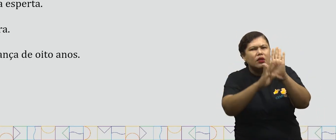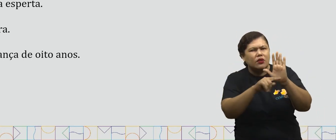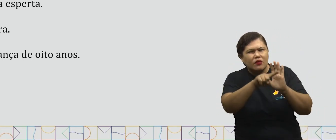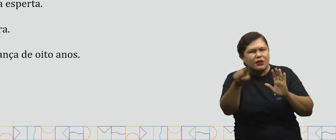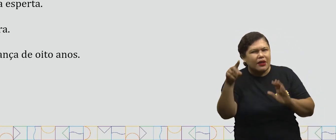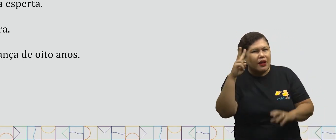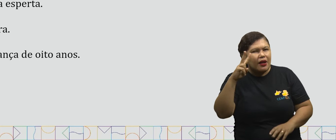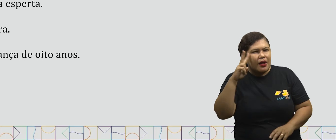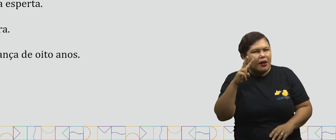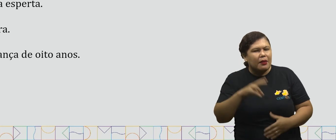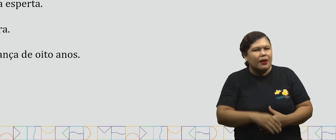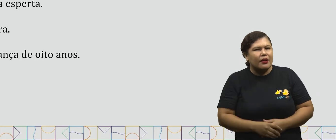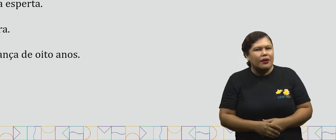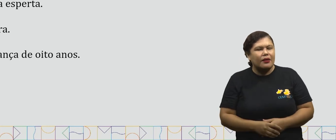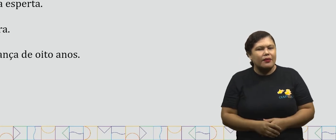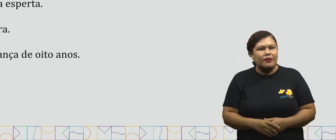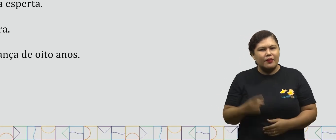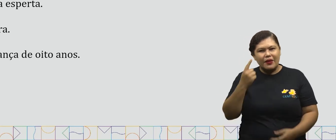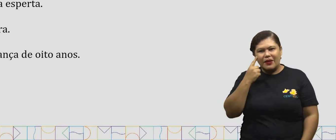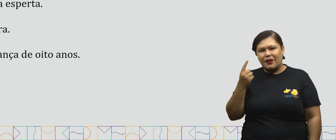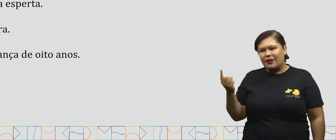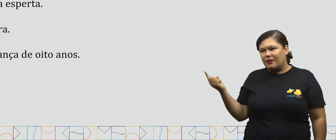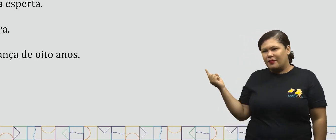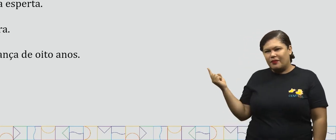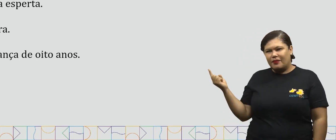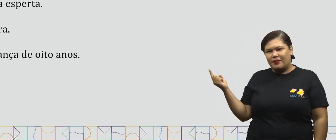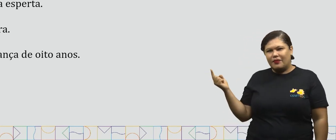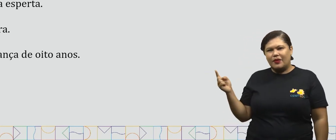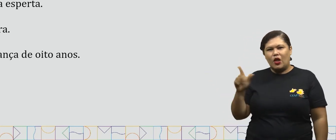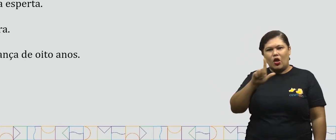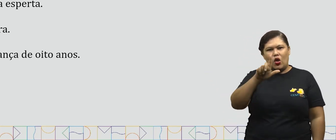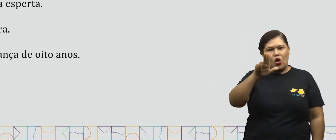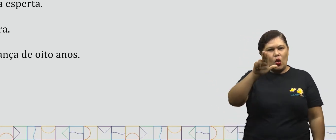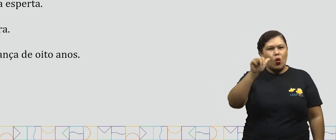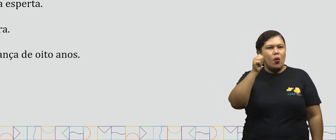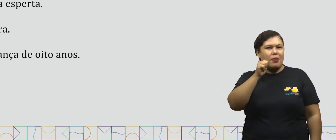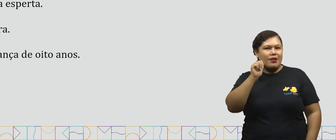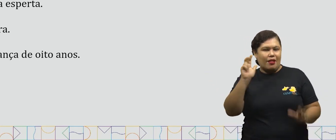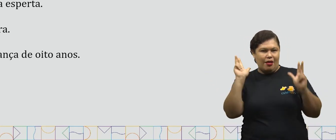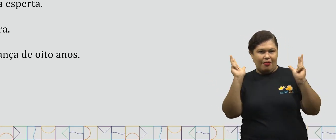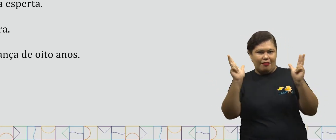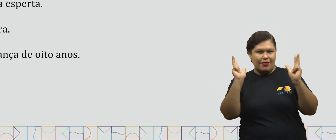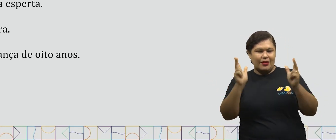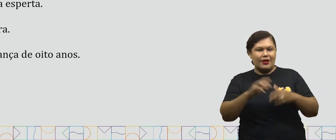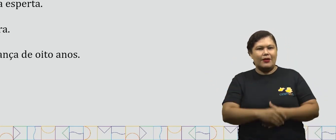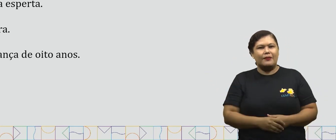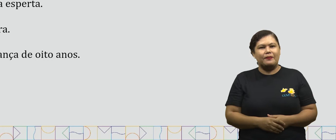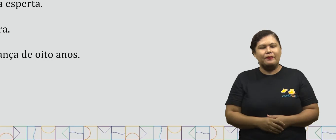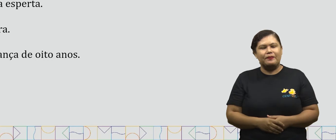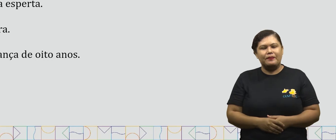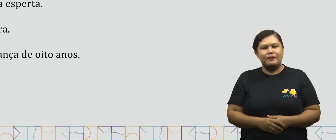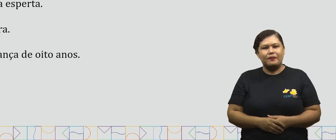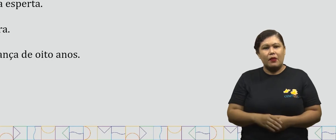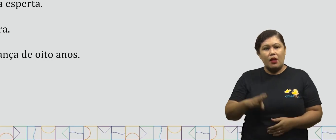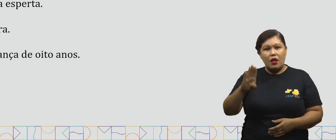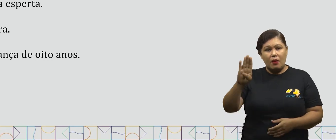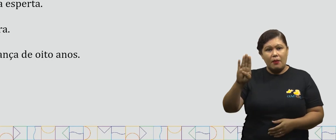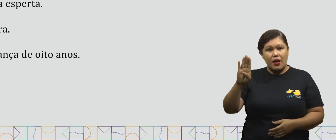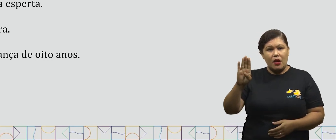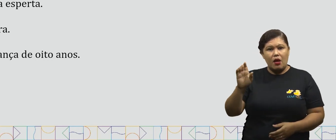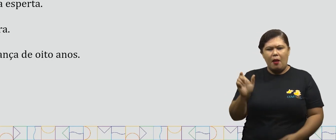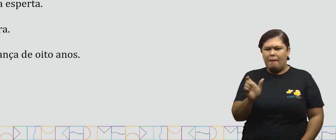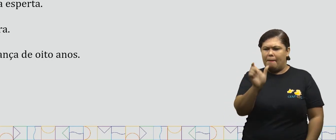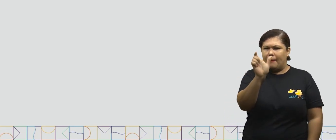hoje? Lembra do título dele? Isso mesmo, acertou quem disse que o título do texto é Lu,